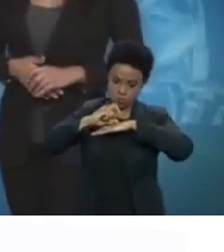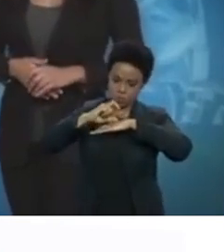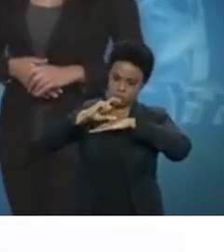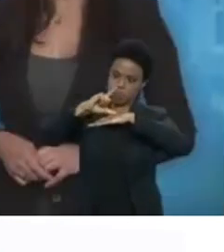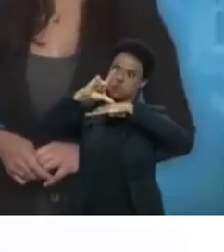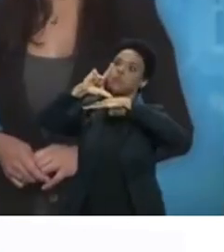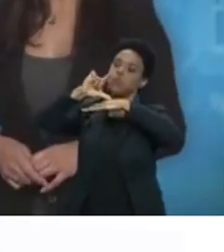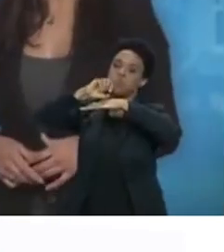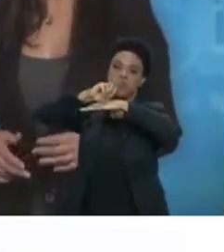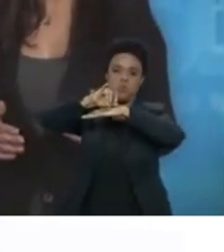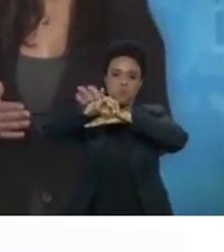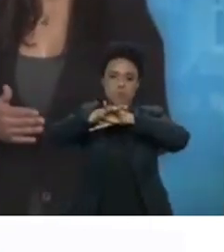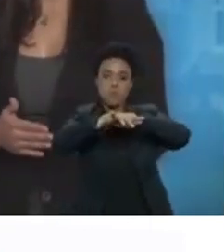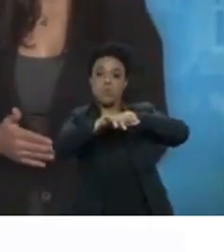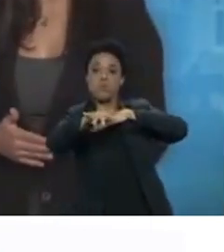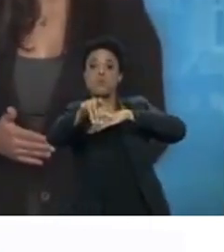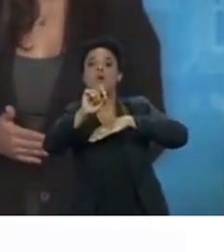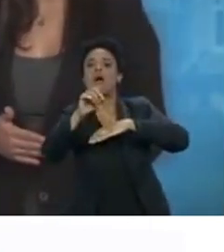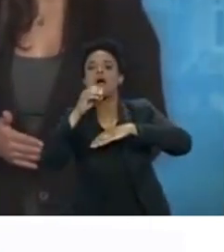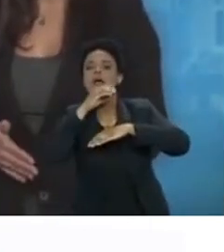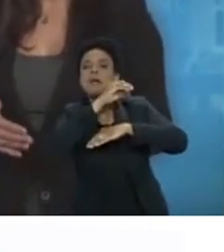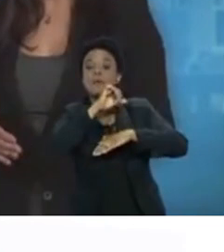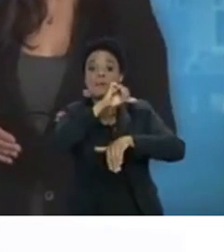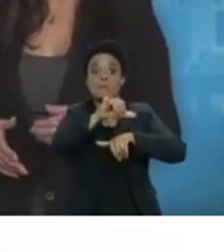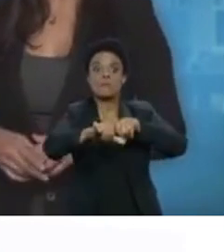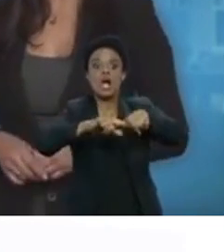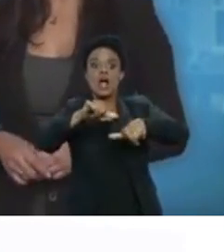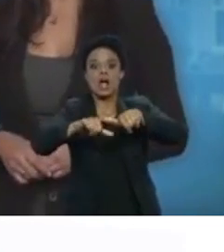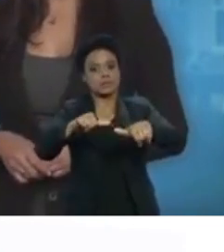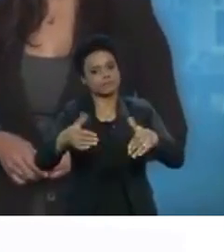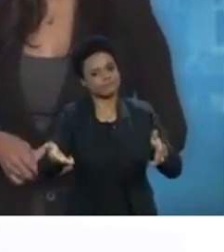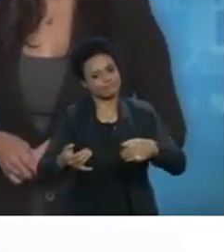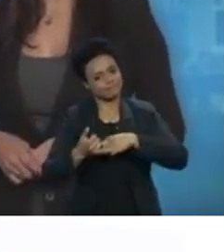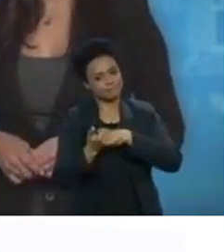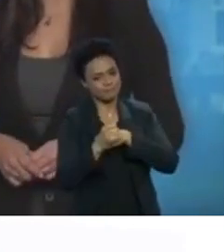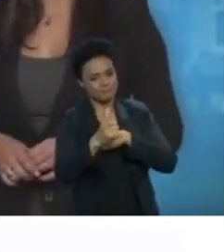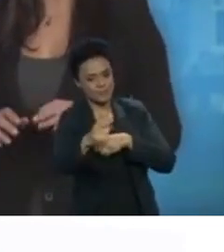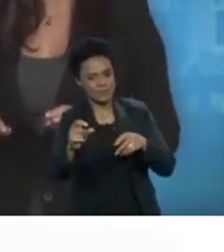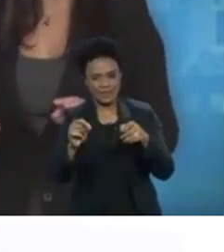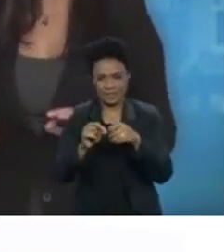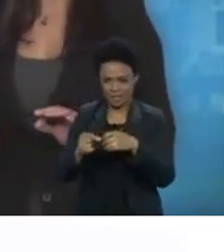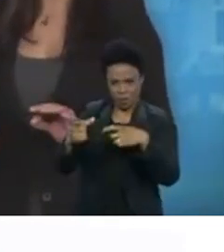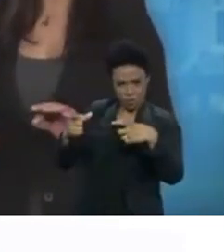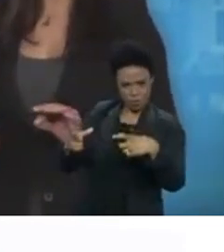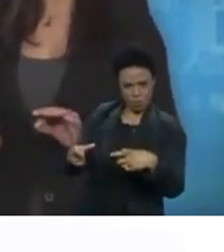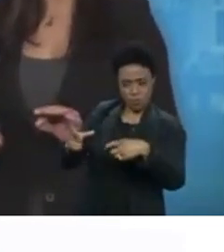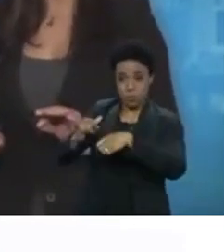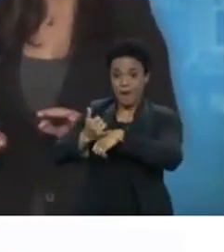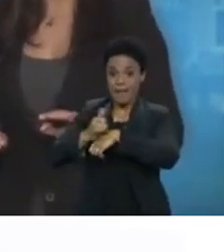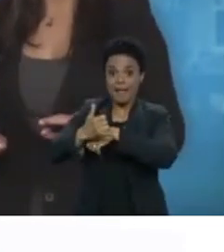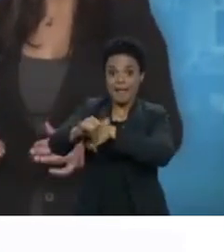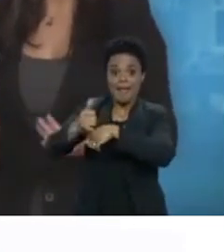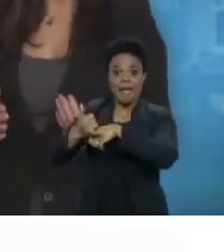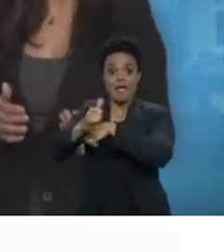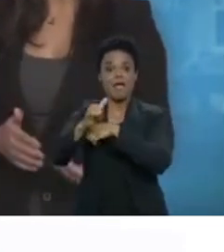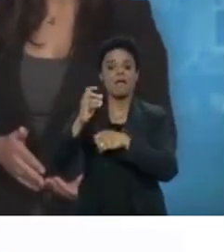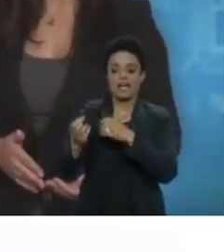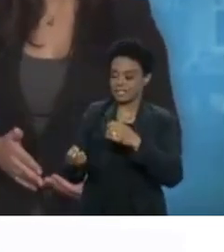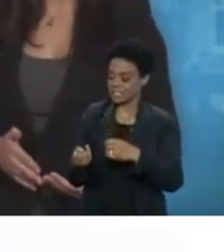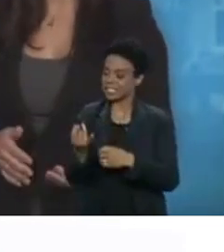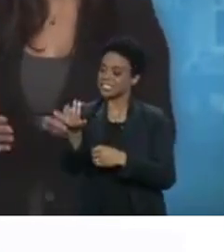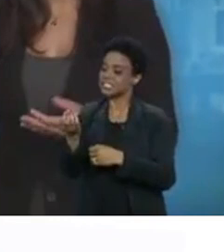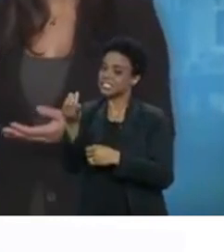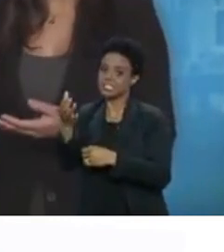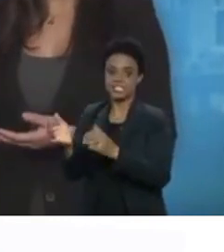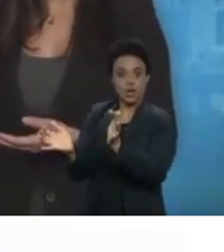escoamento livre. Com relação à radiação térmica, a energia emitida por uma superfície sempre é calculada em comparação com um corpo